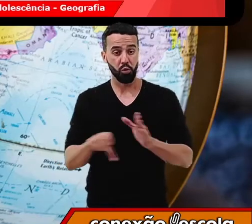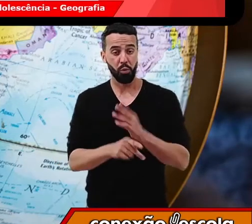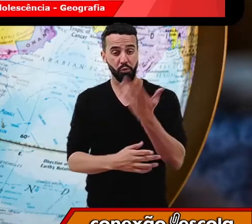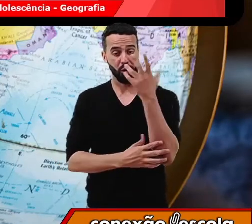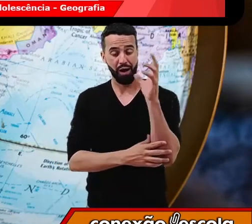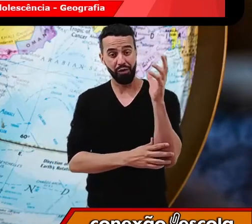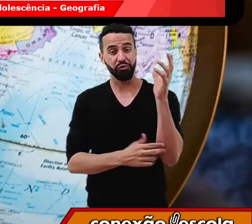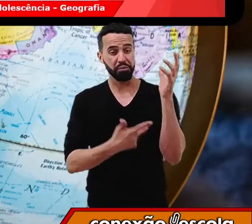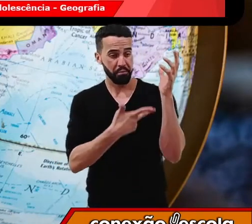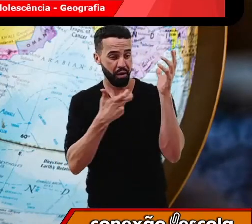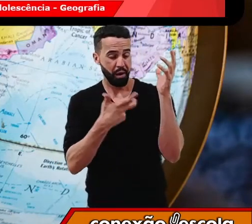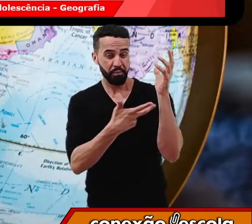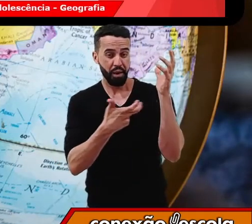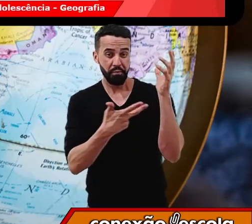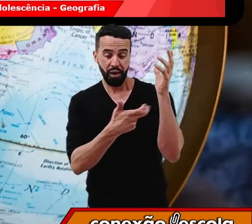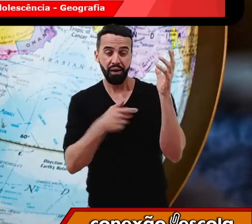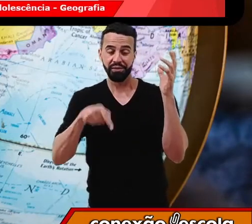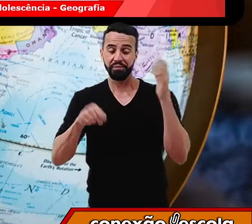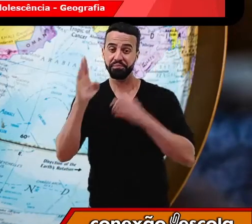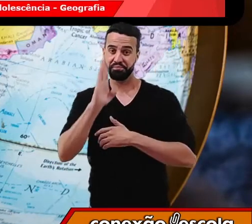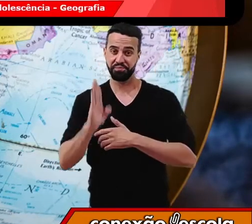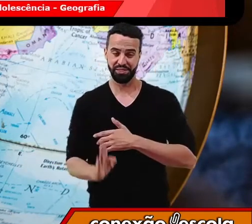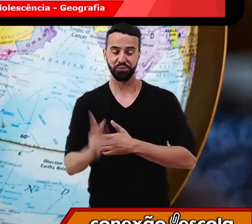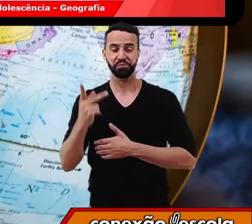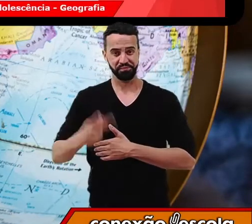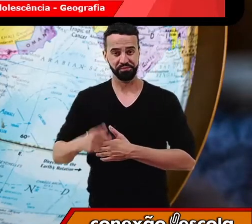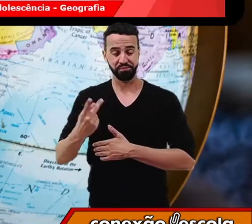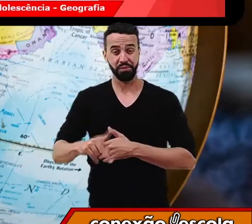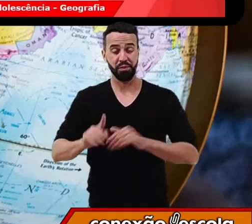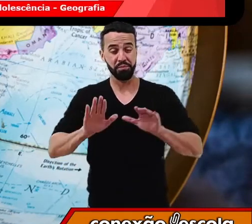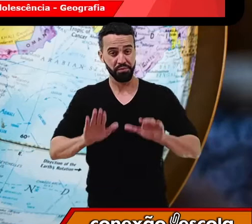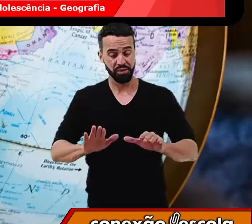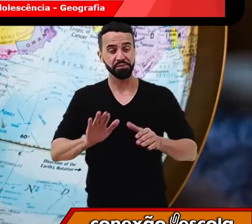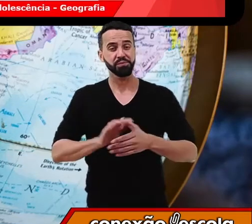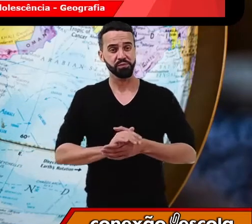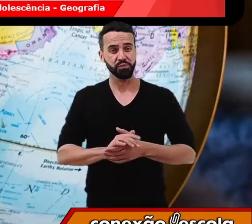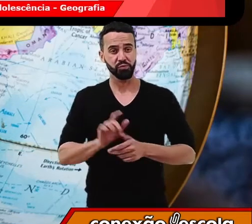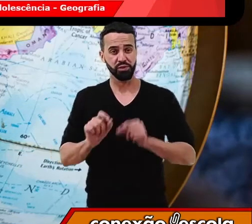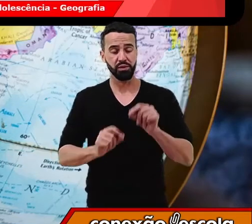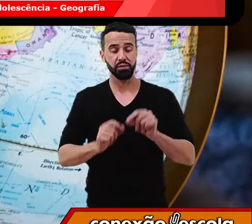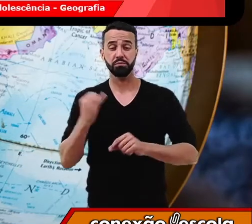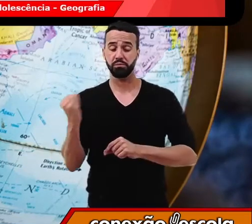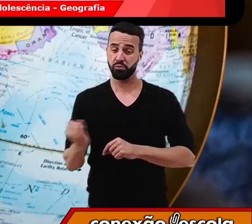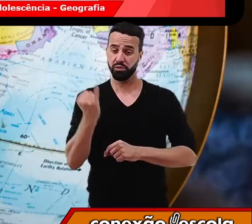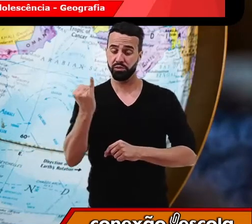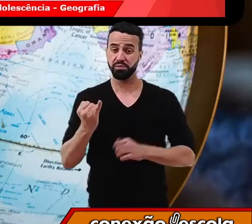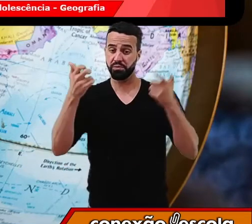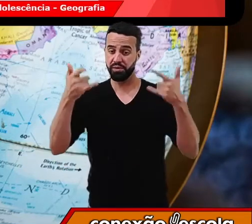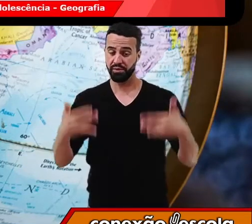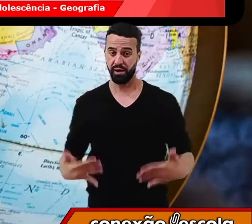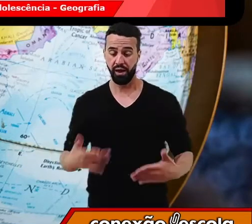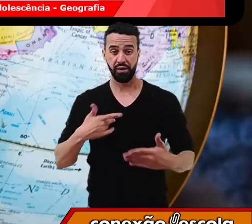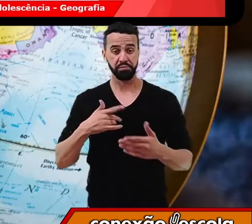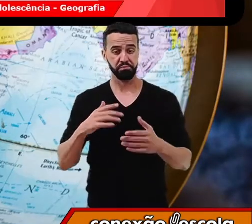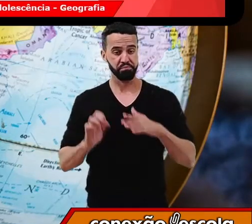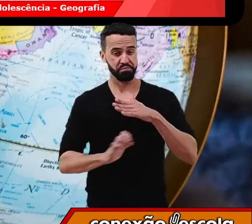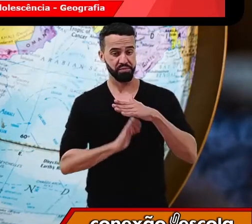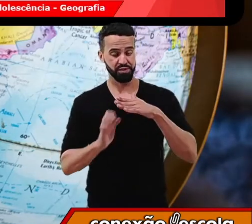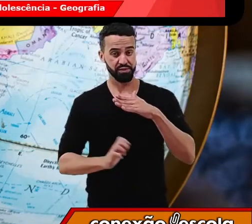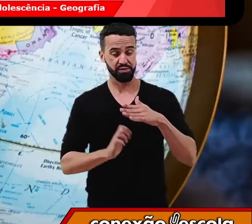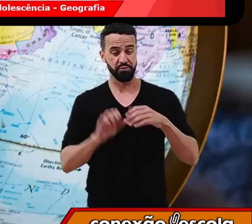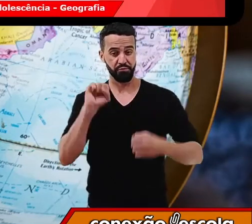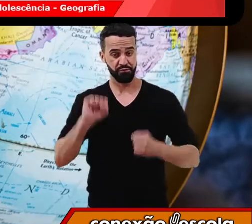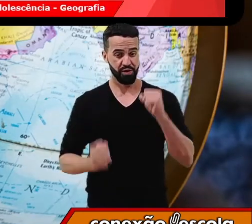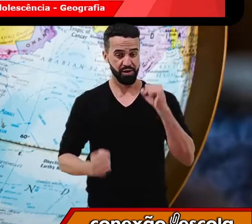seringueiras aqui do nosso país. Além disso, é importante também ressaltar que a Ford não